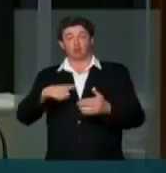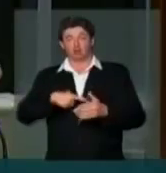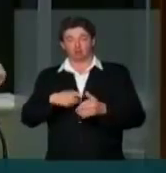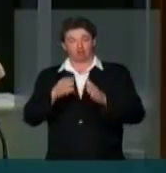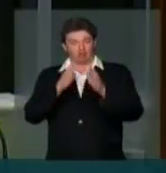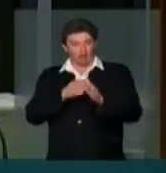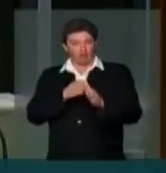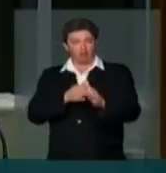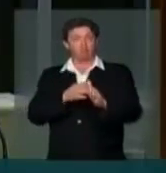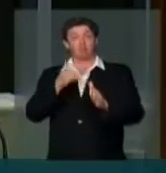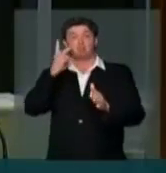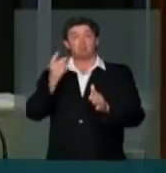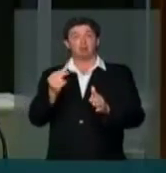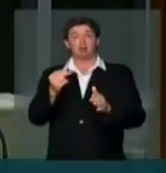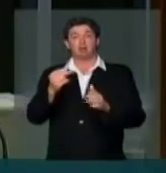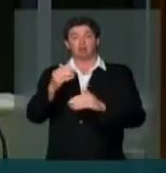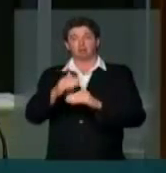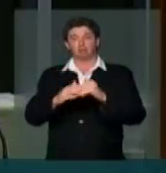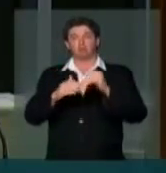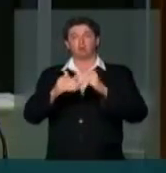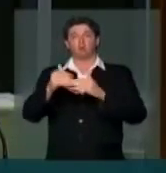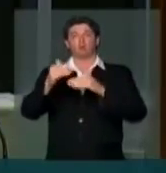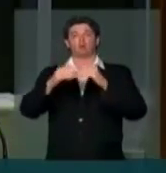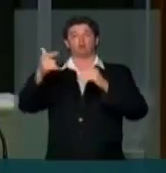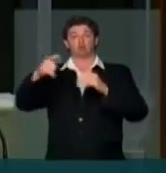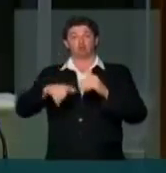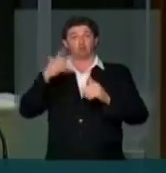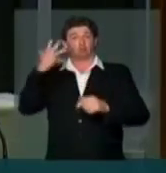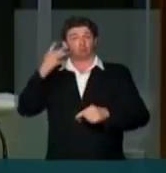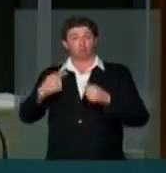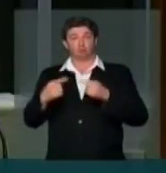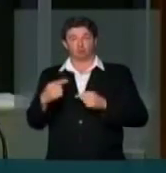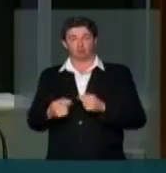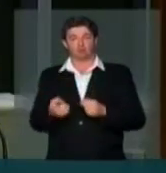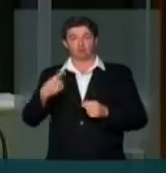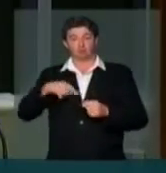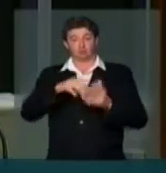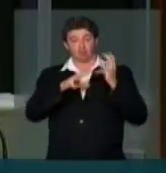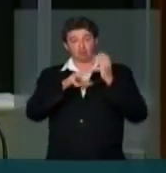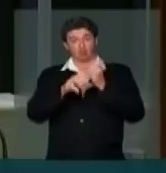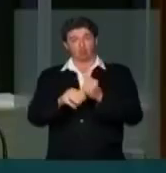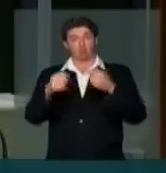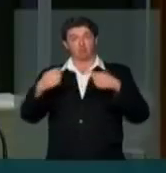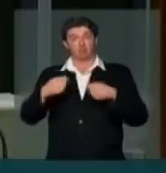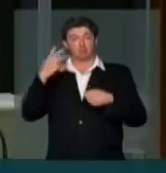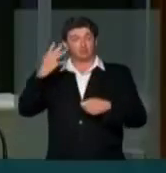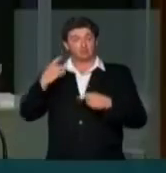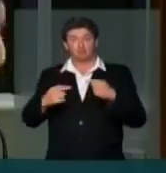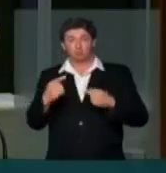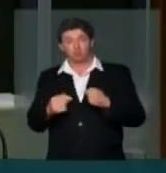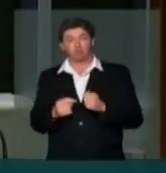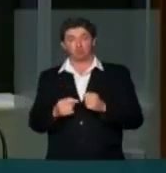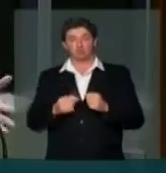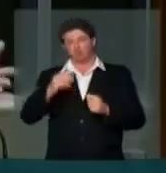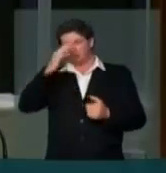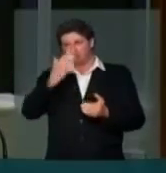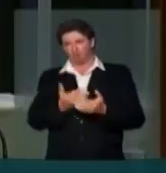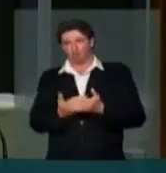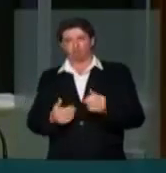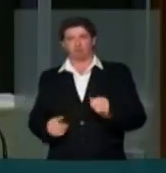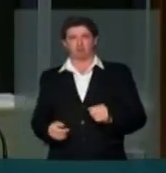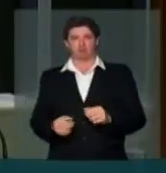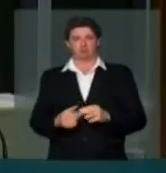caminhando para reconstruir a política. Nós temos que recuperar a política, a